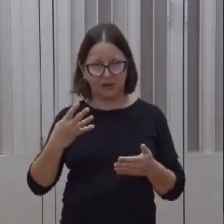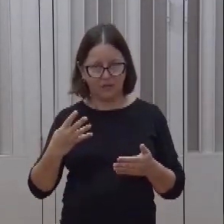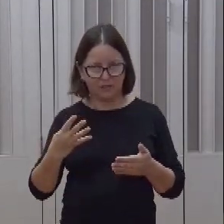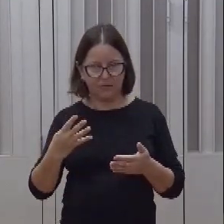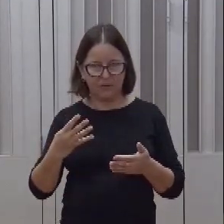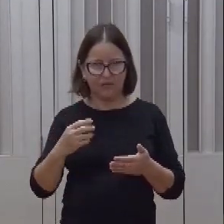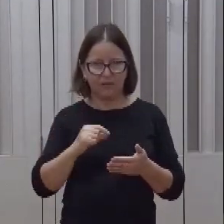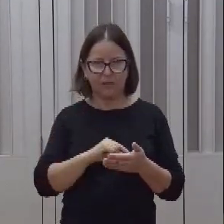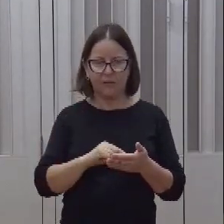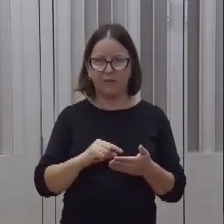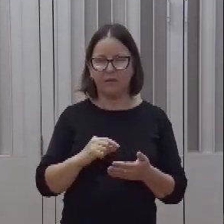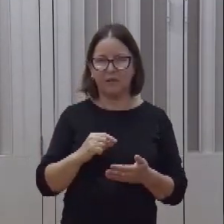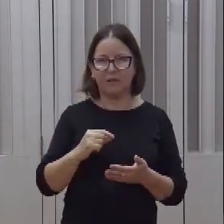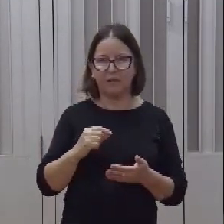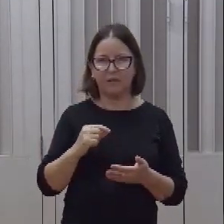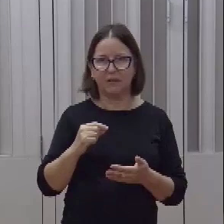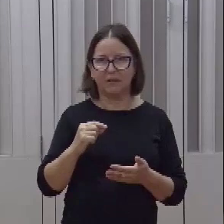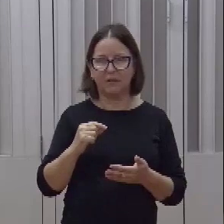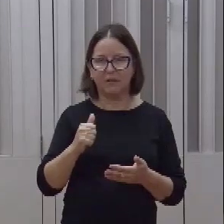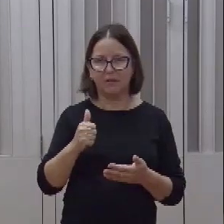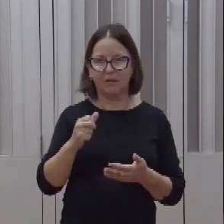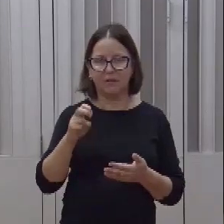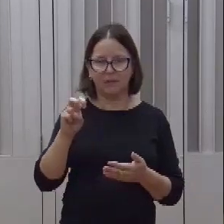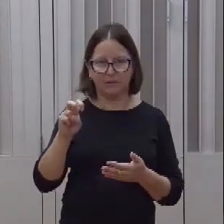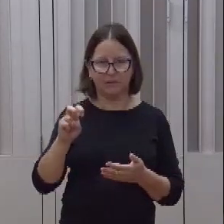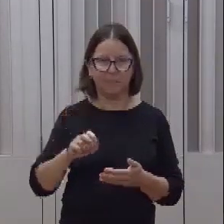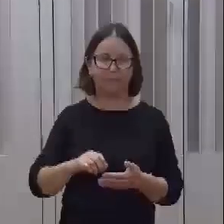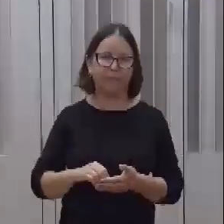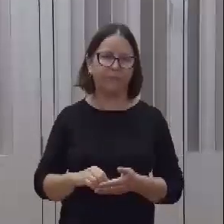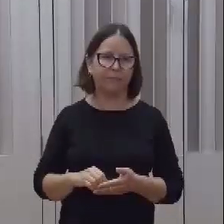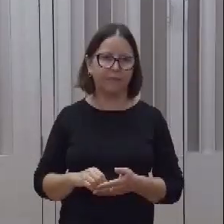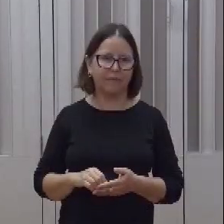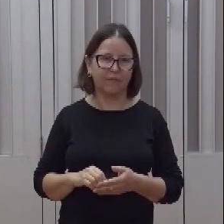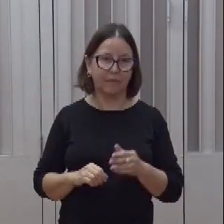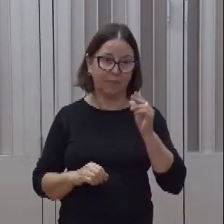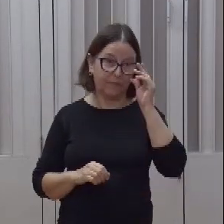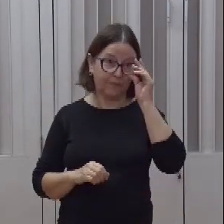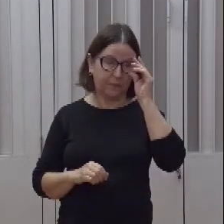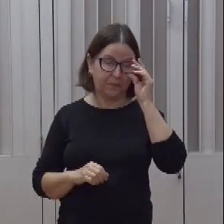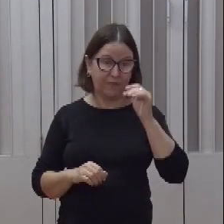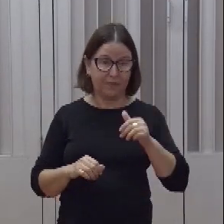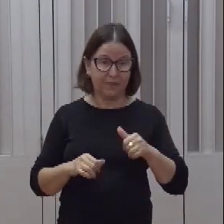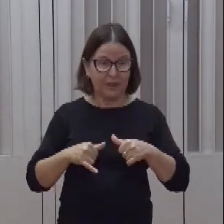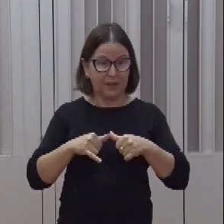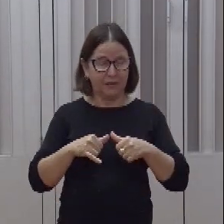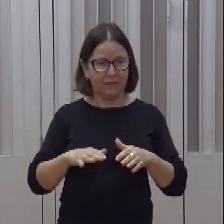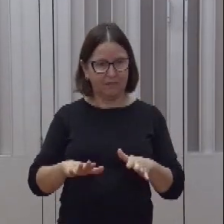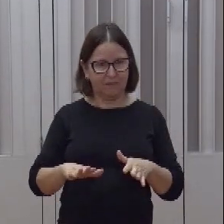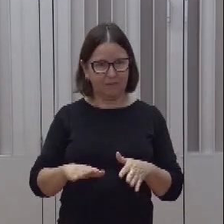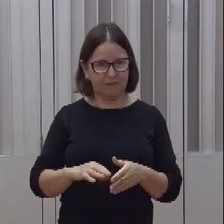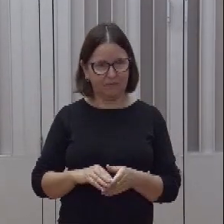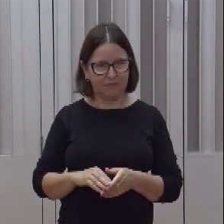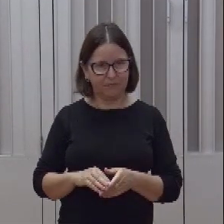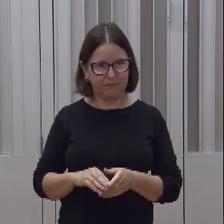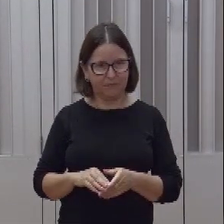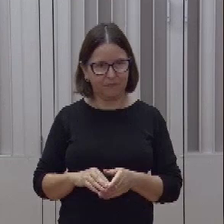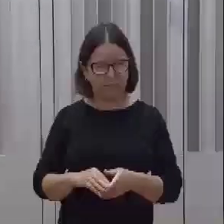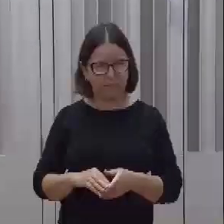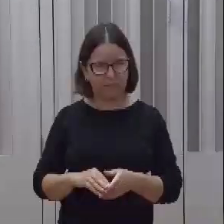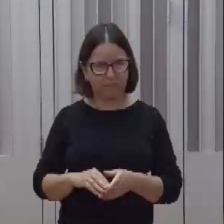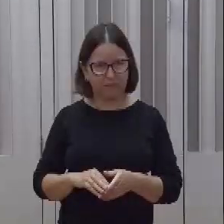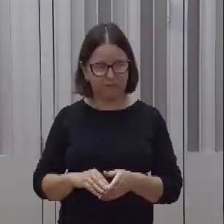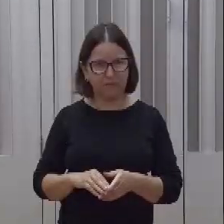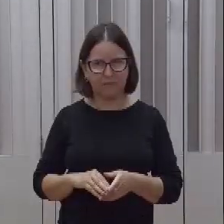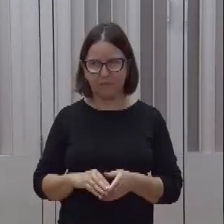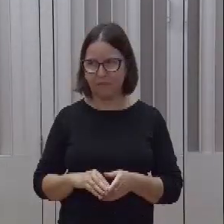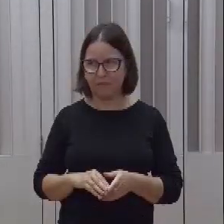3, 14 e 15. 1 Coríntios 3, 14 e 15. Se permanecer Não, 1 Coríntios...